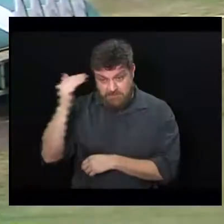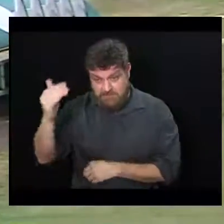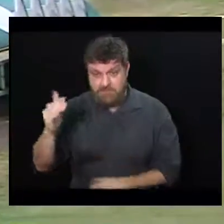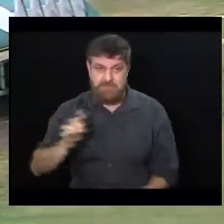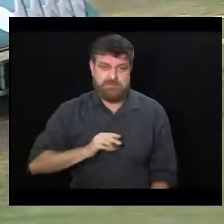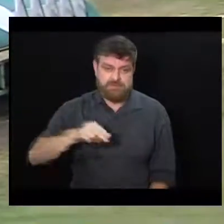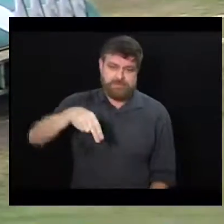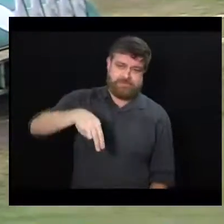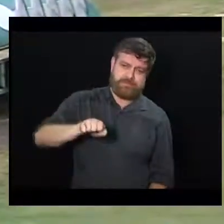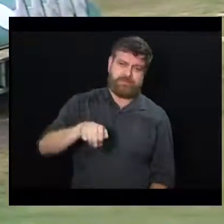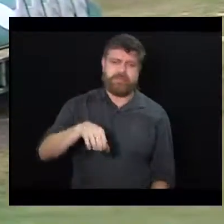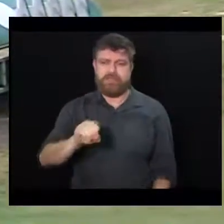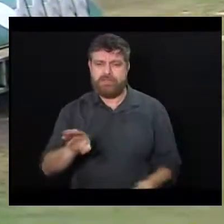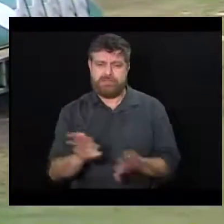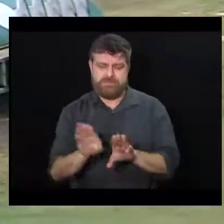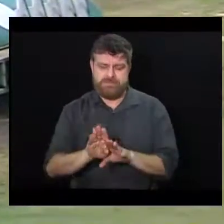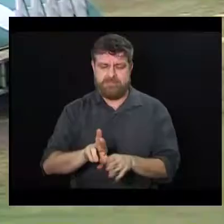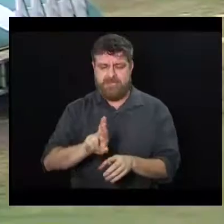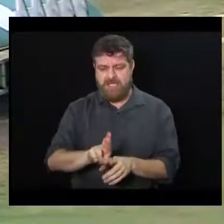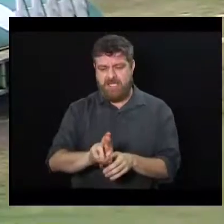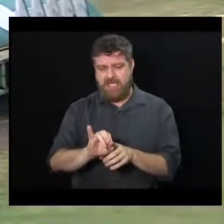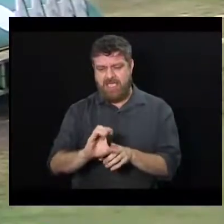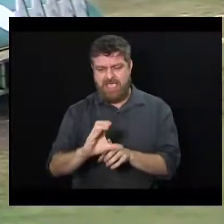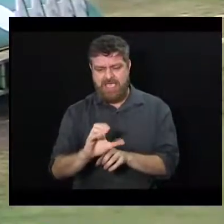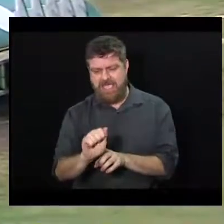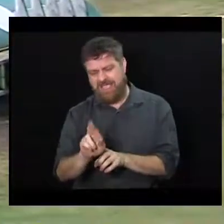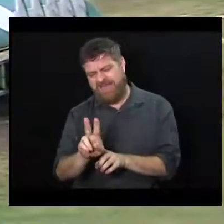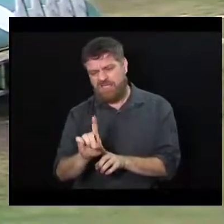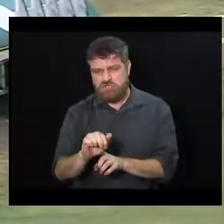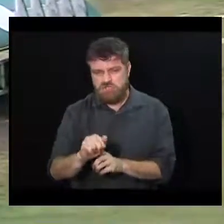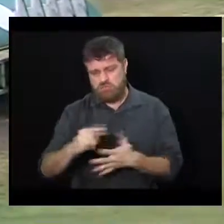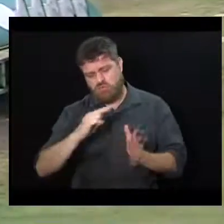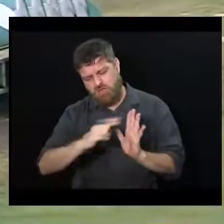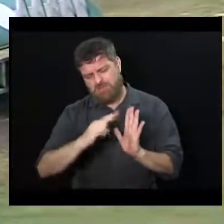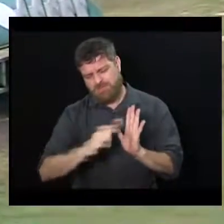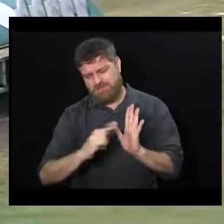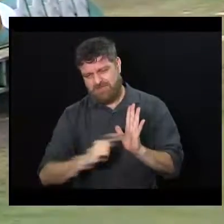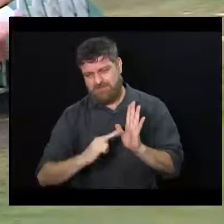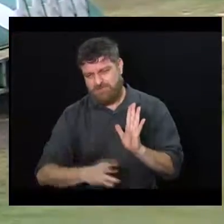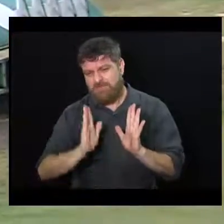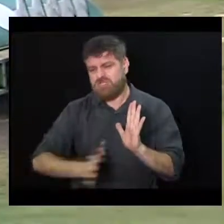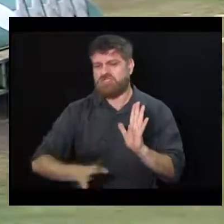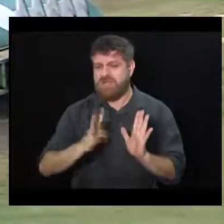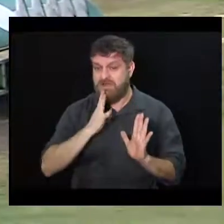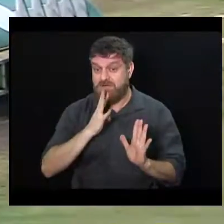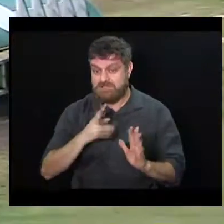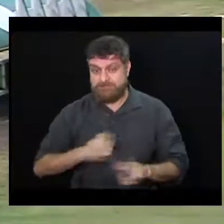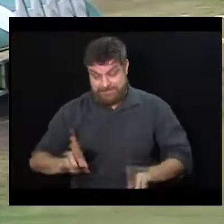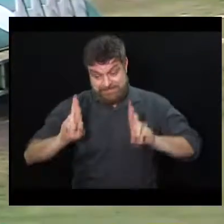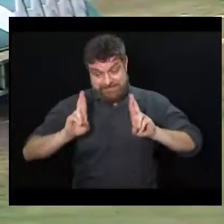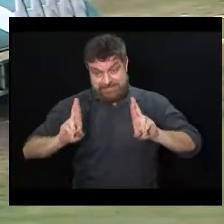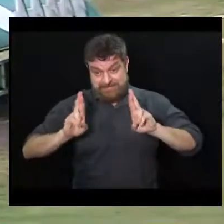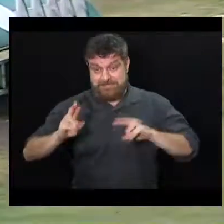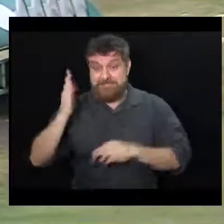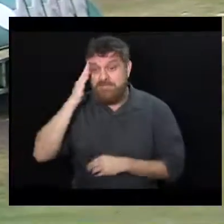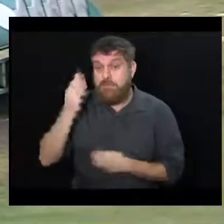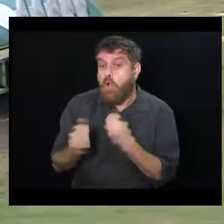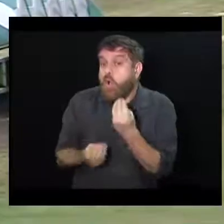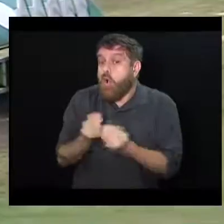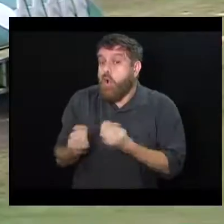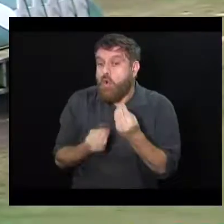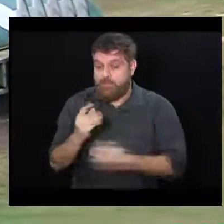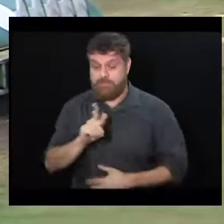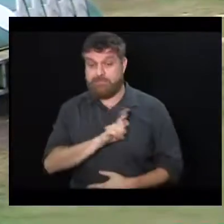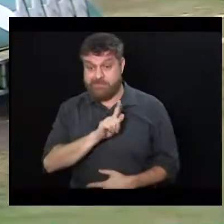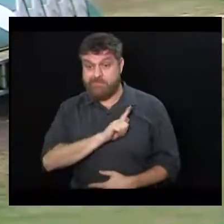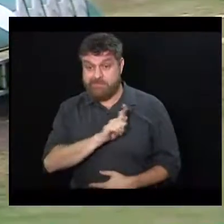Lennon, o próprio Ricardinho, o Ferreira, o Diego Cardoso. Então, quer dizer, fica a expectativa para saber como que tá o